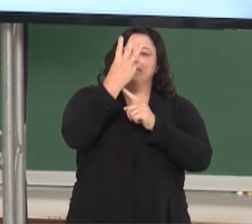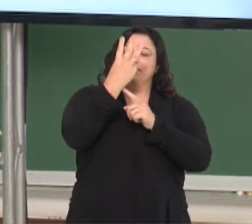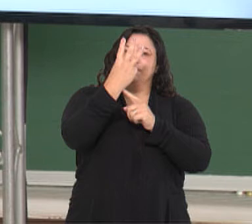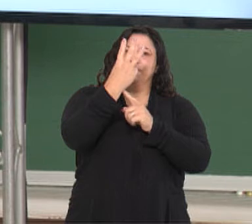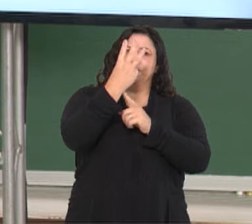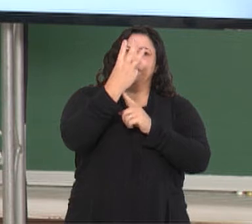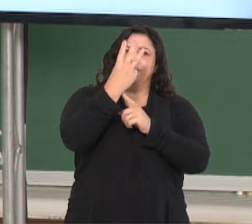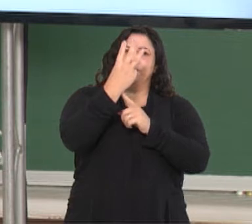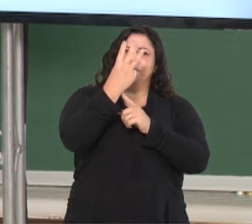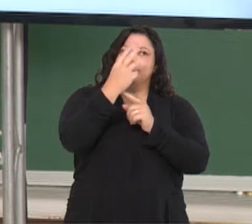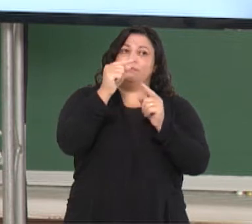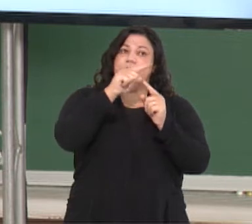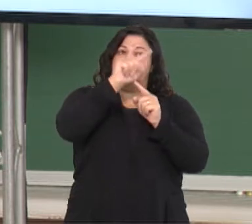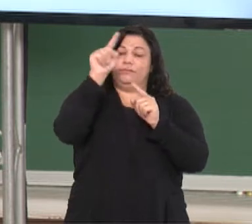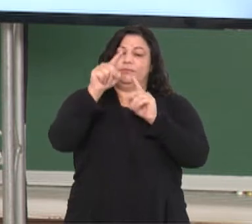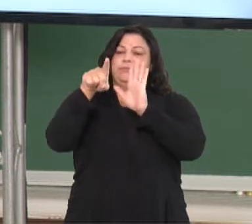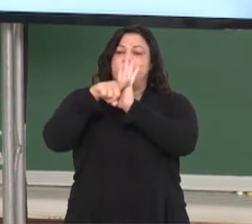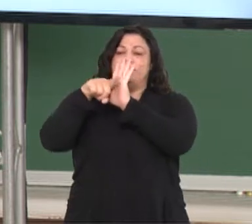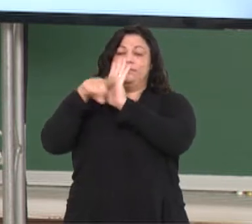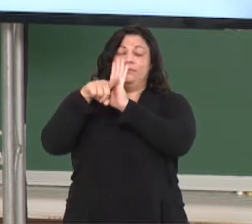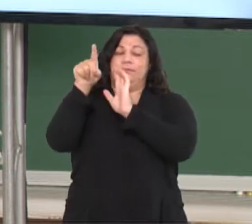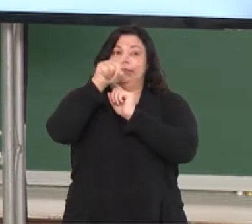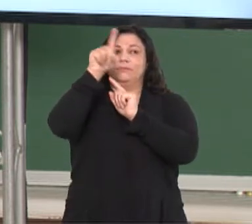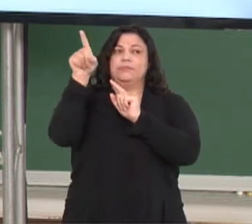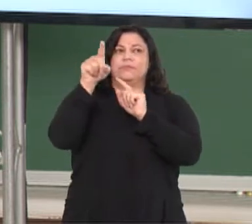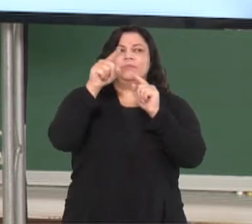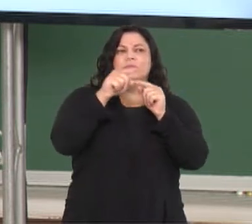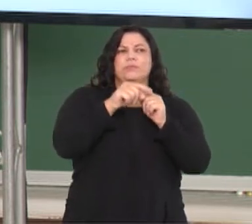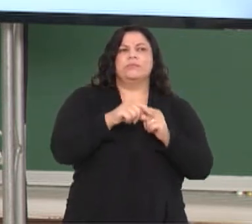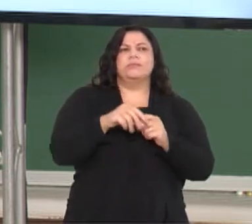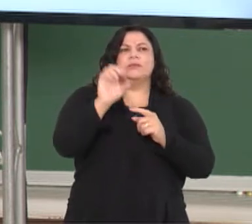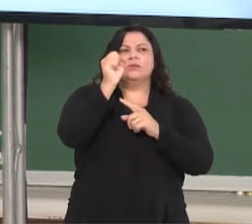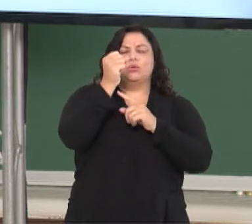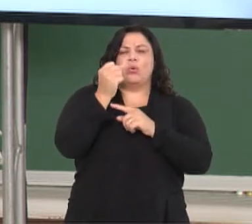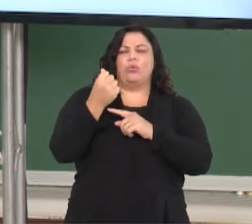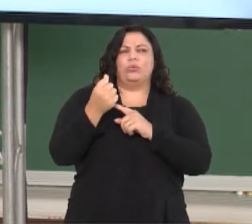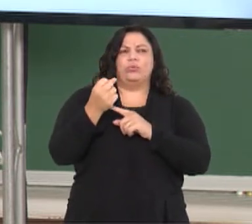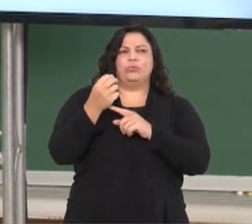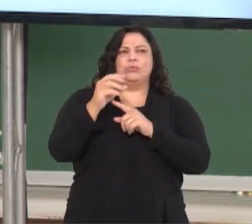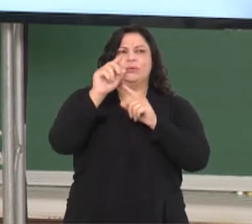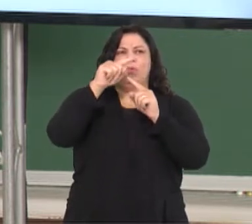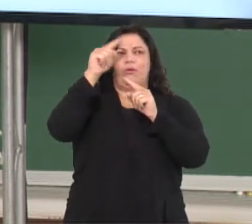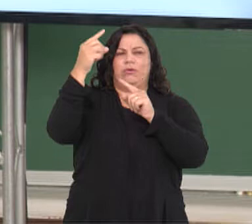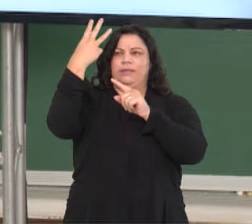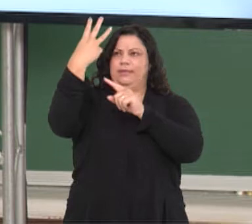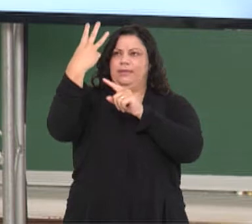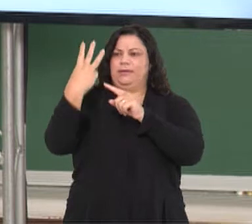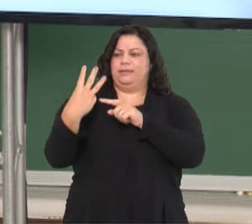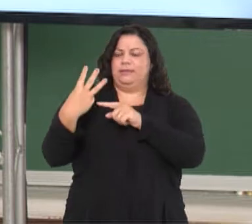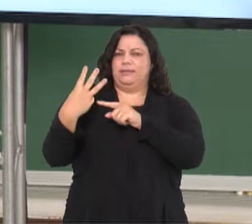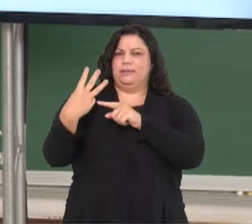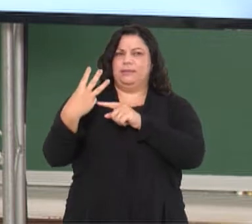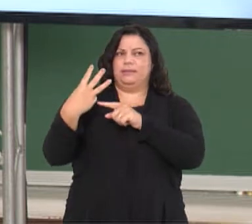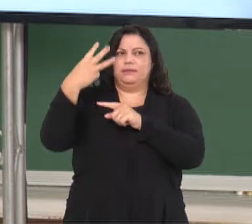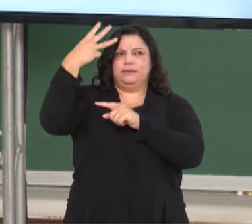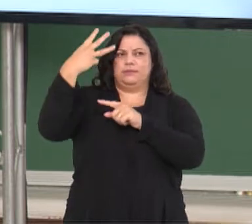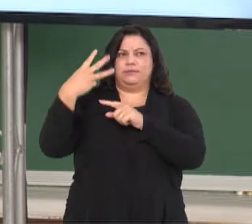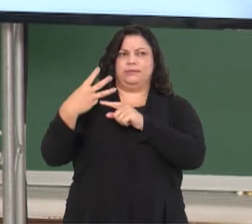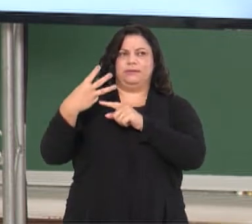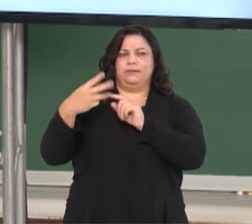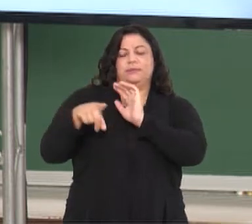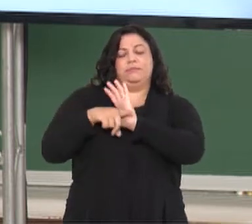subtração. Buscamos os coeficientes que estão à frente das variáveis de mesmo grau, x ao cubo, que é o 8 e o 6, 8